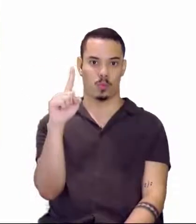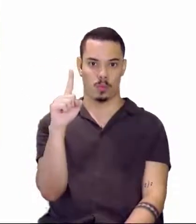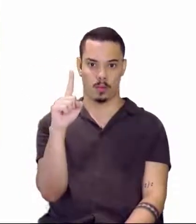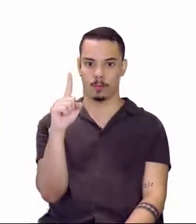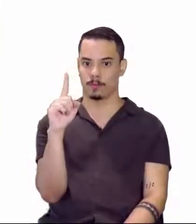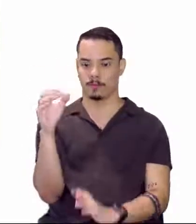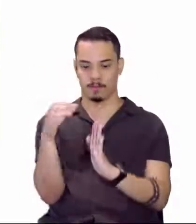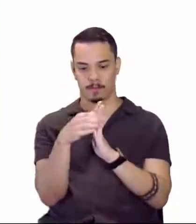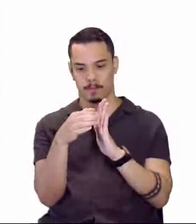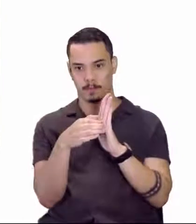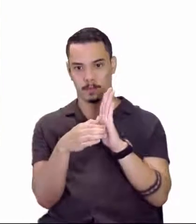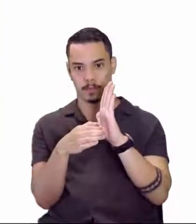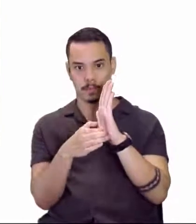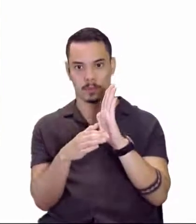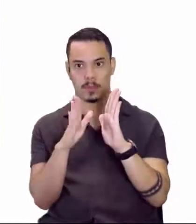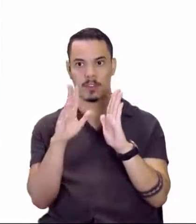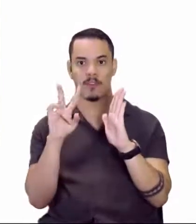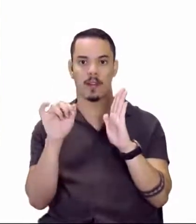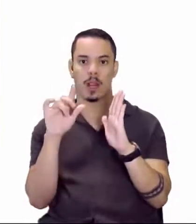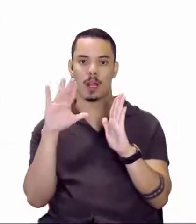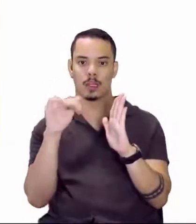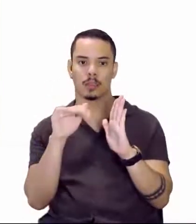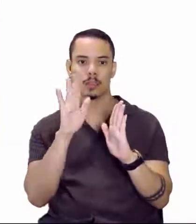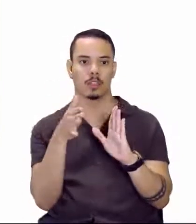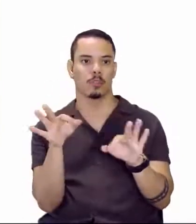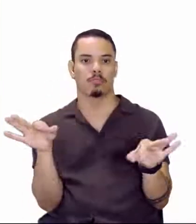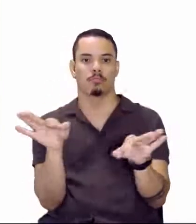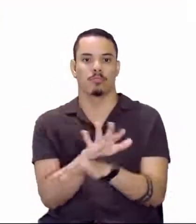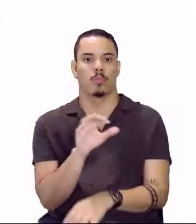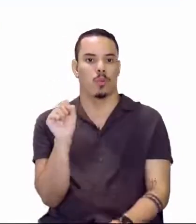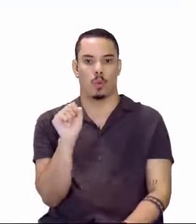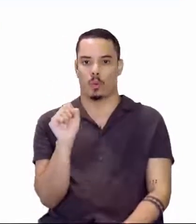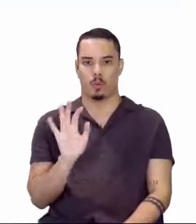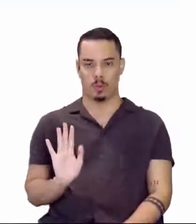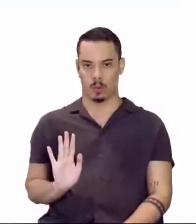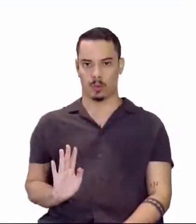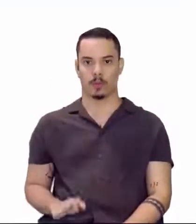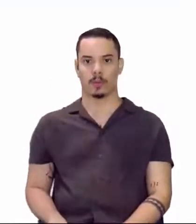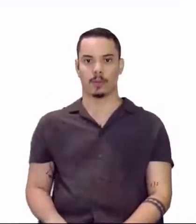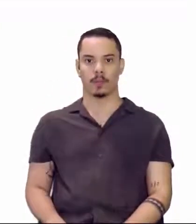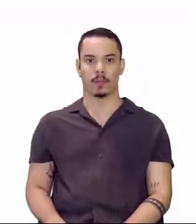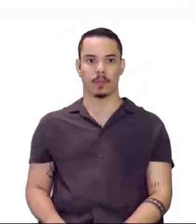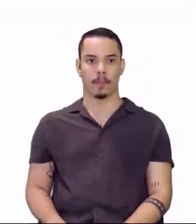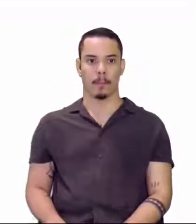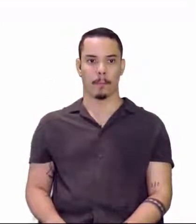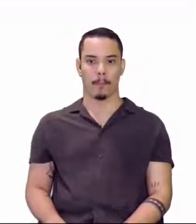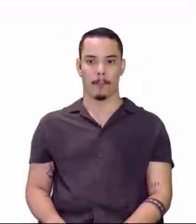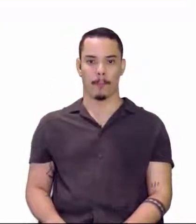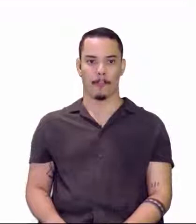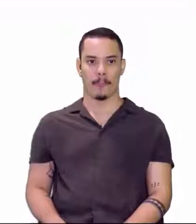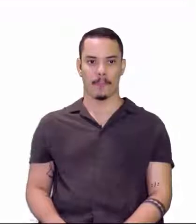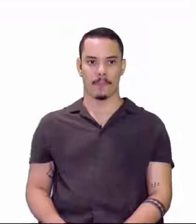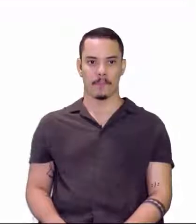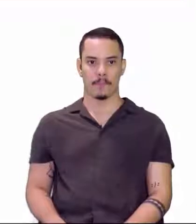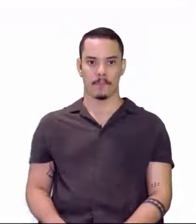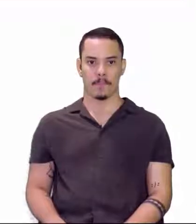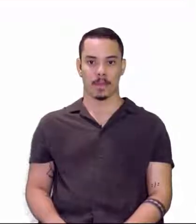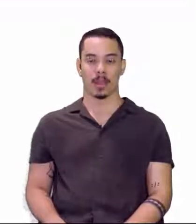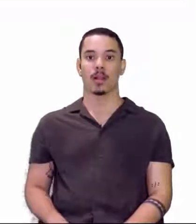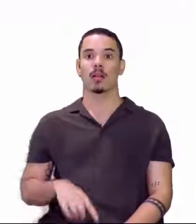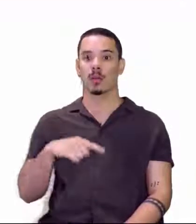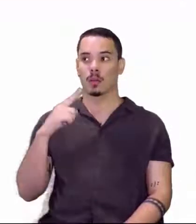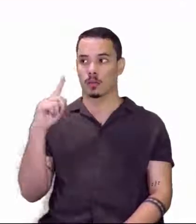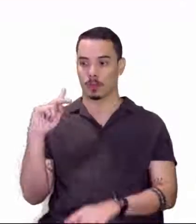camada eletrônica, chamada camada de valência, com seus 8 elétrons. O hidrogênio, ele é